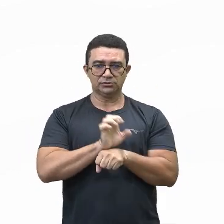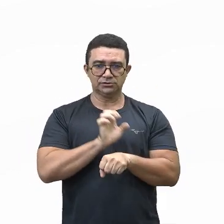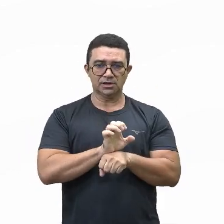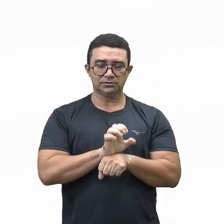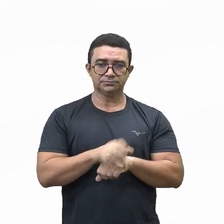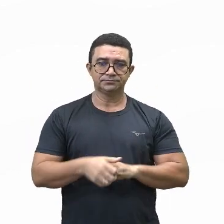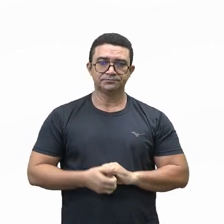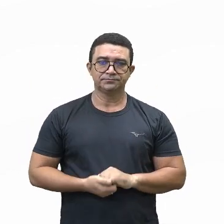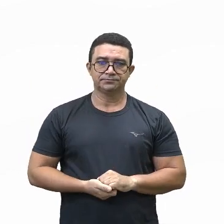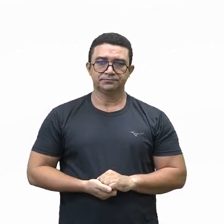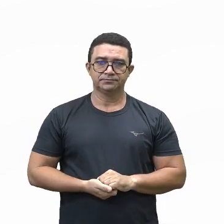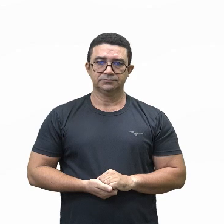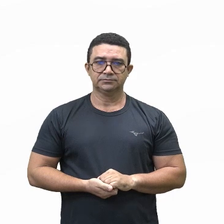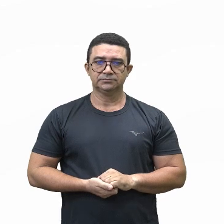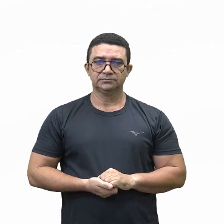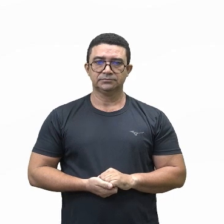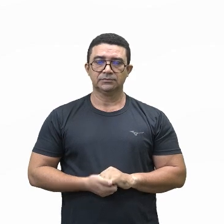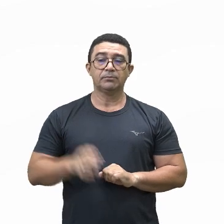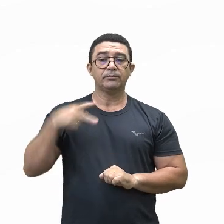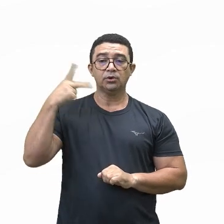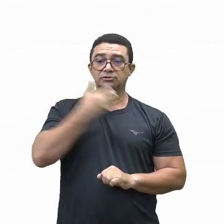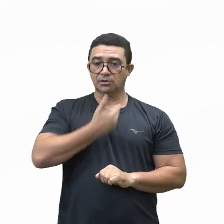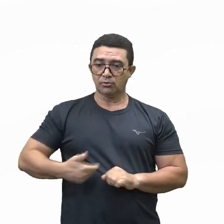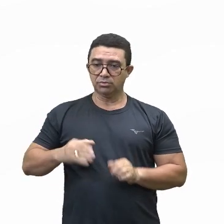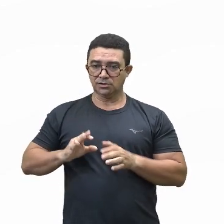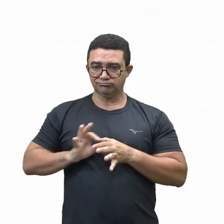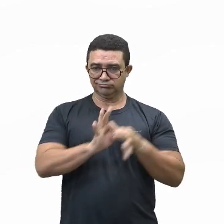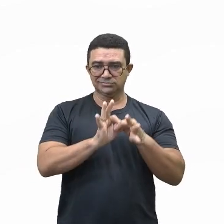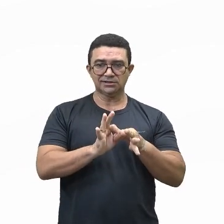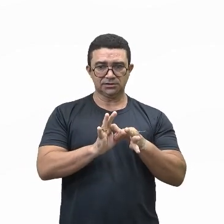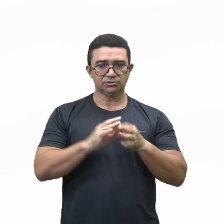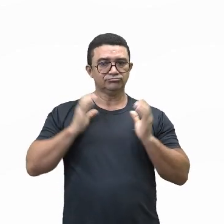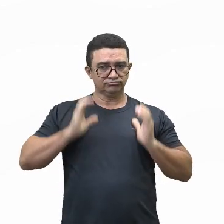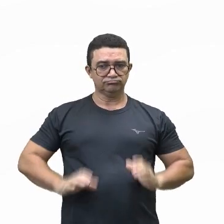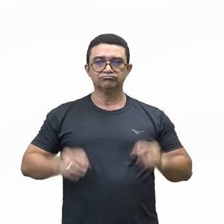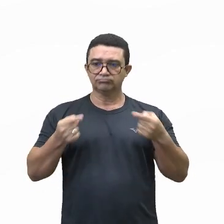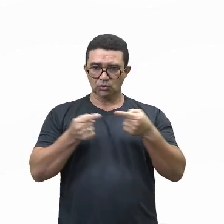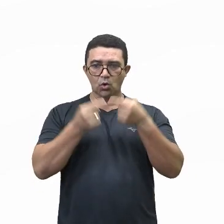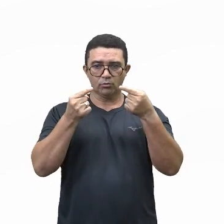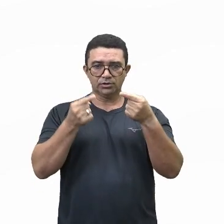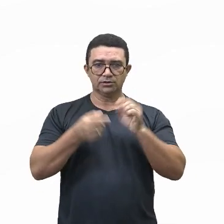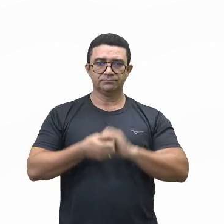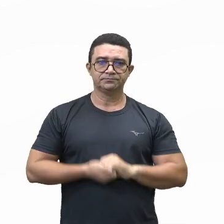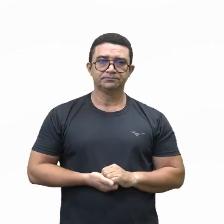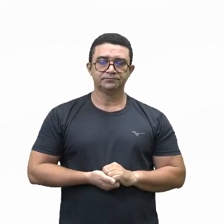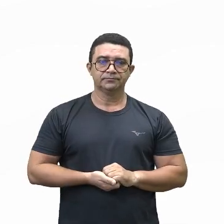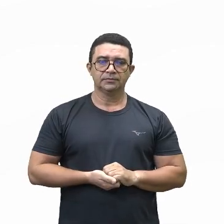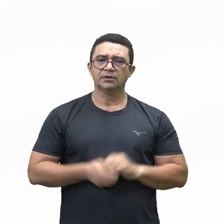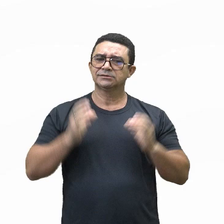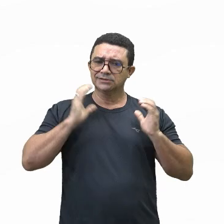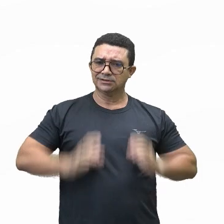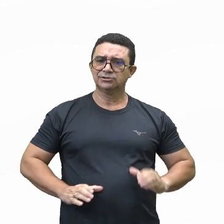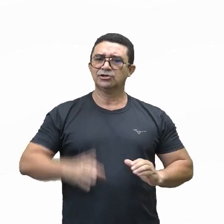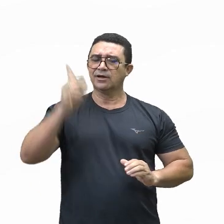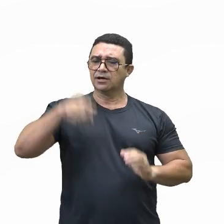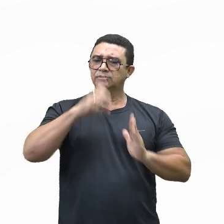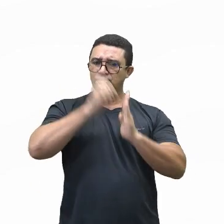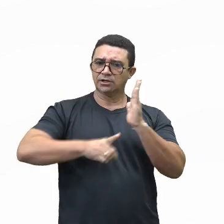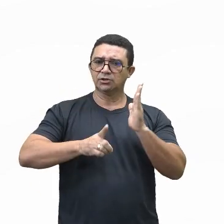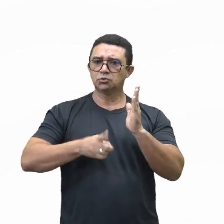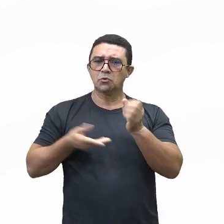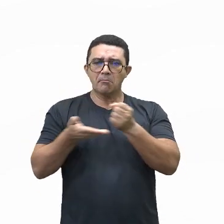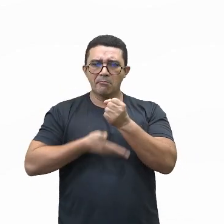ver cidadania com políticas públicas. Cidadania é o ápice dos direitos